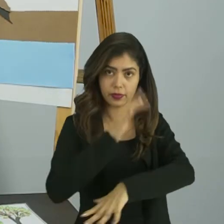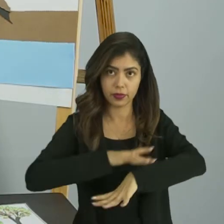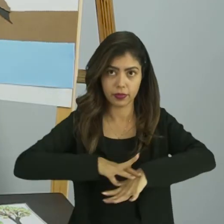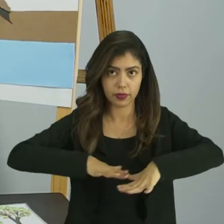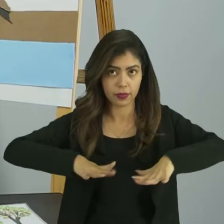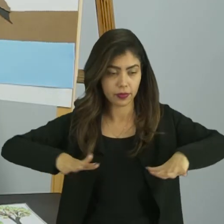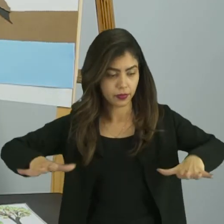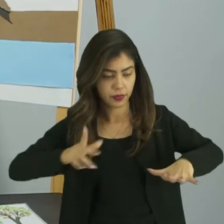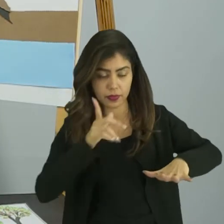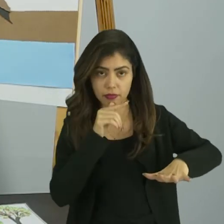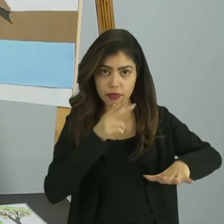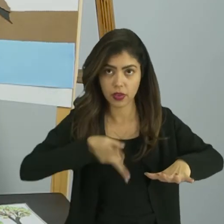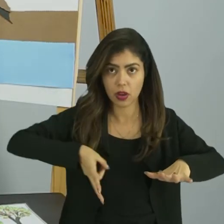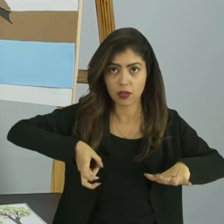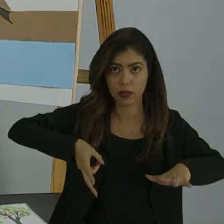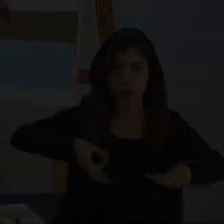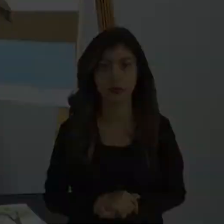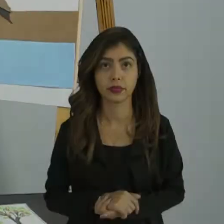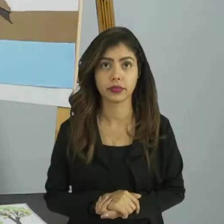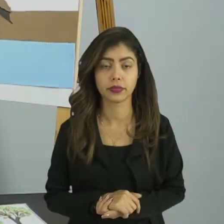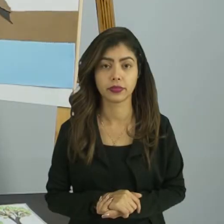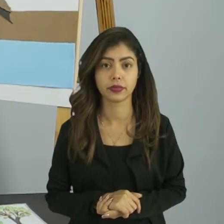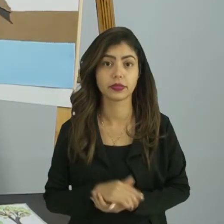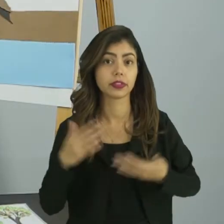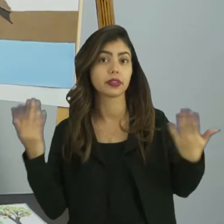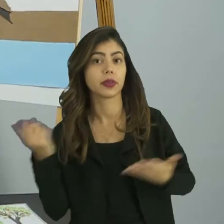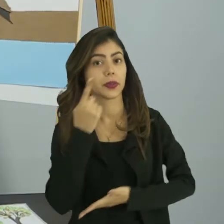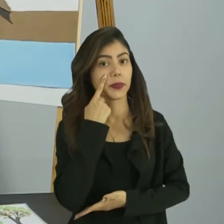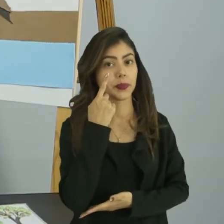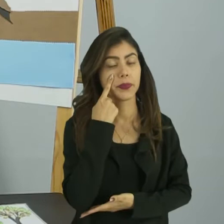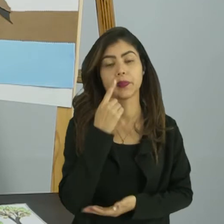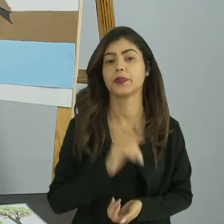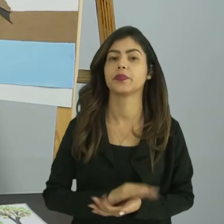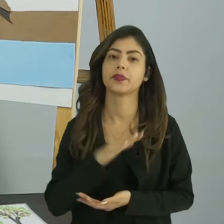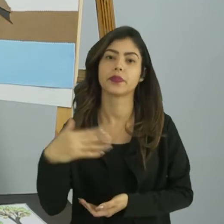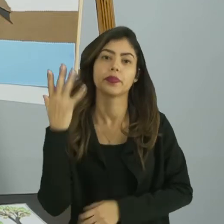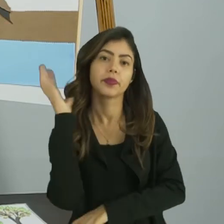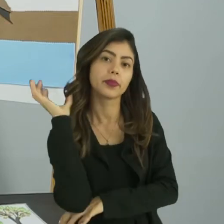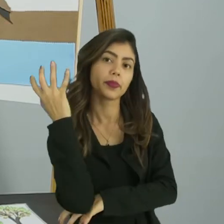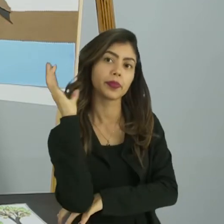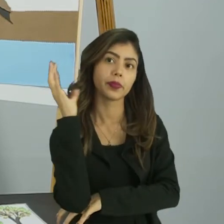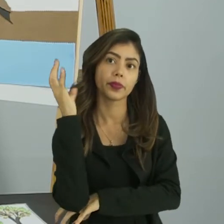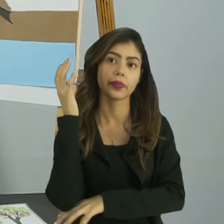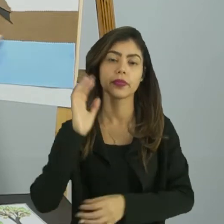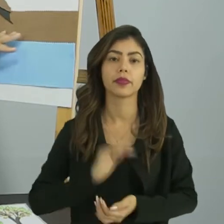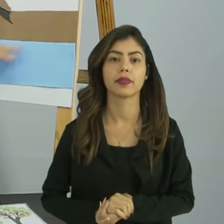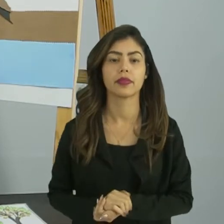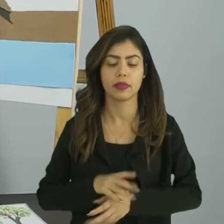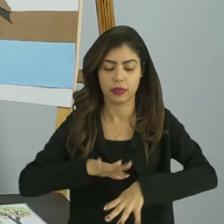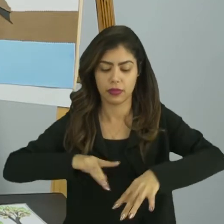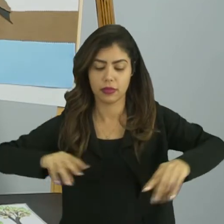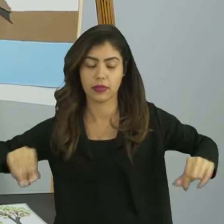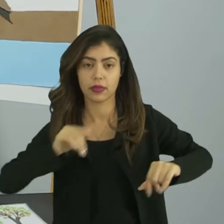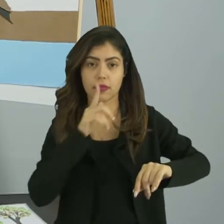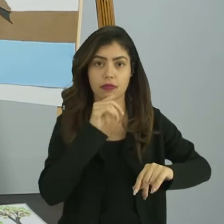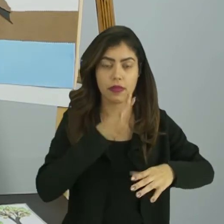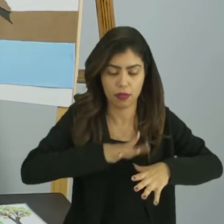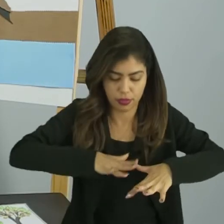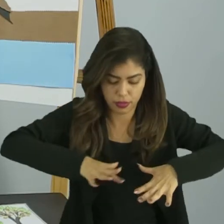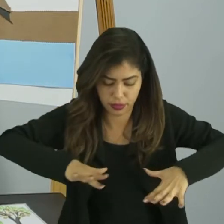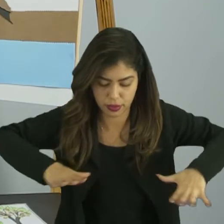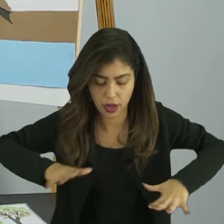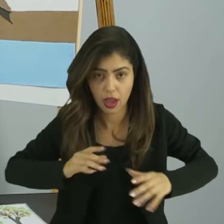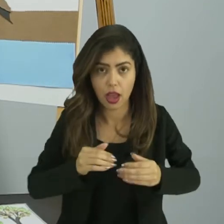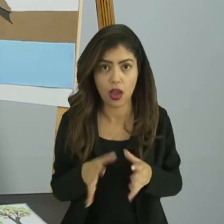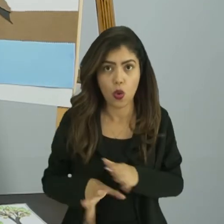planta toma água? Então, olha só, quando o solo fica todo bem molhado e